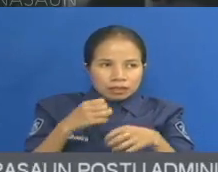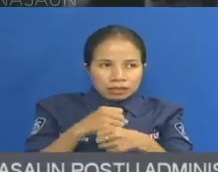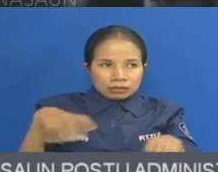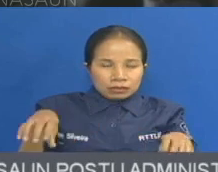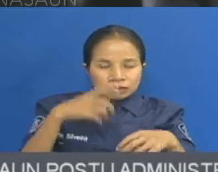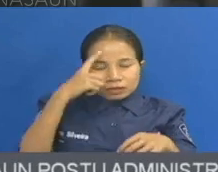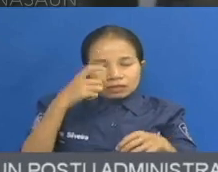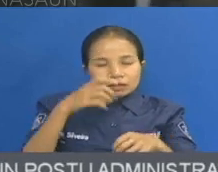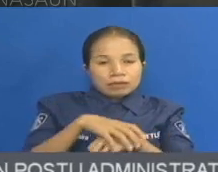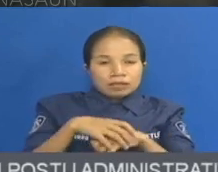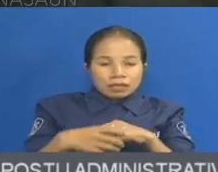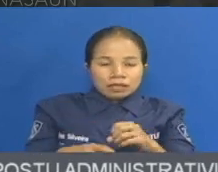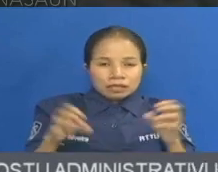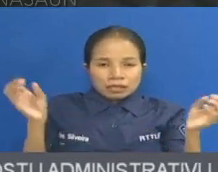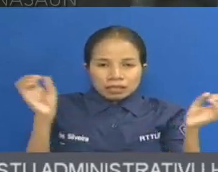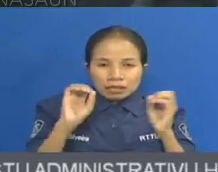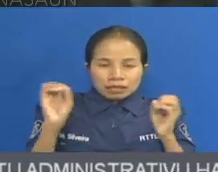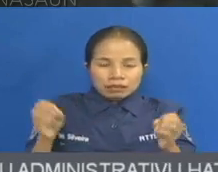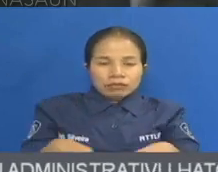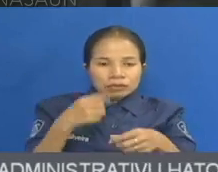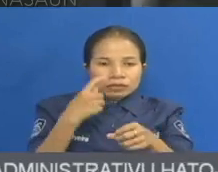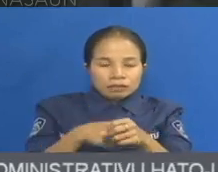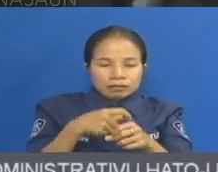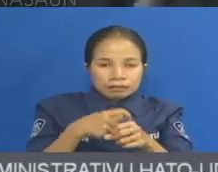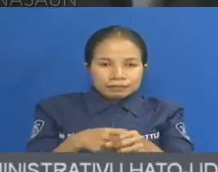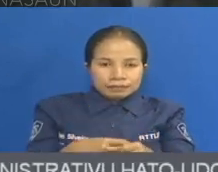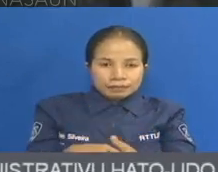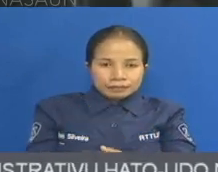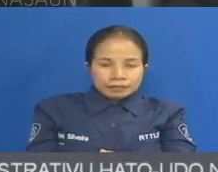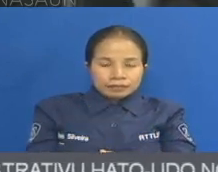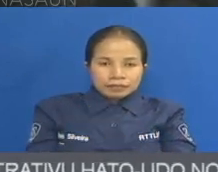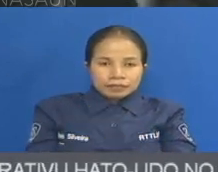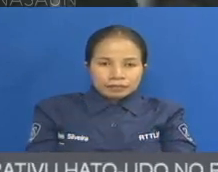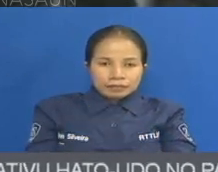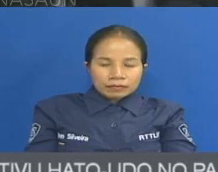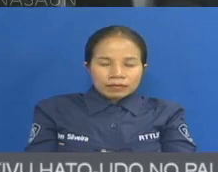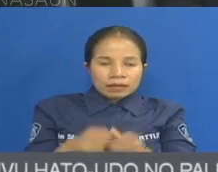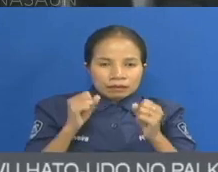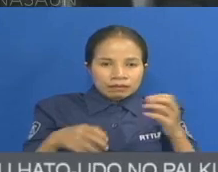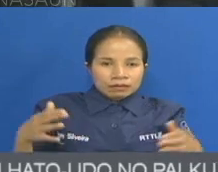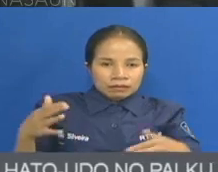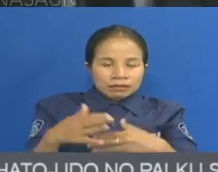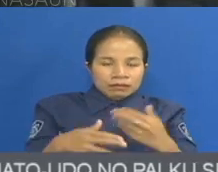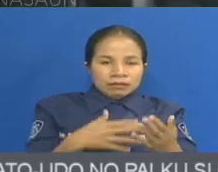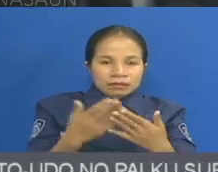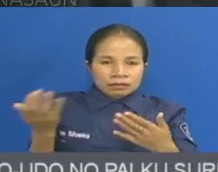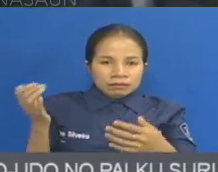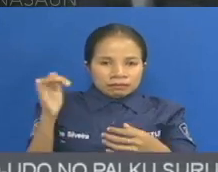camarai ne bem maca la o tempo para careta a tupele mobiliza material sira